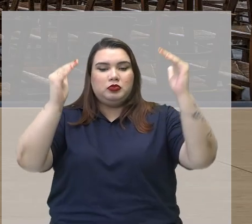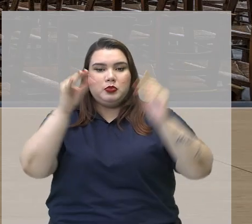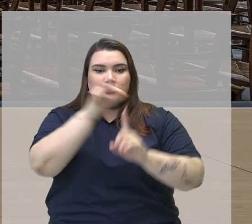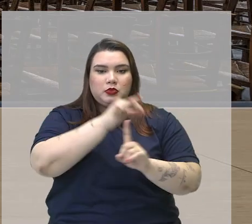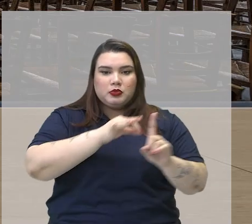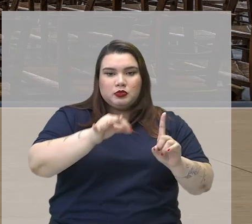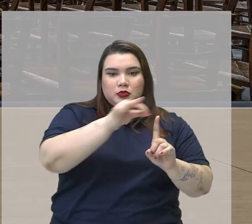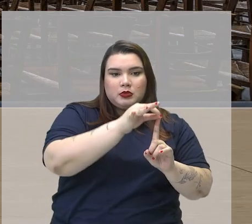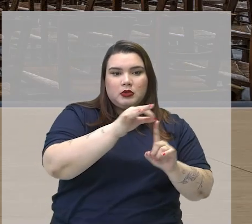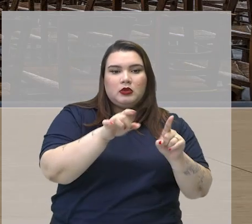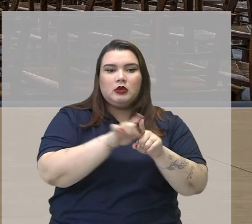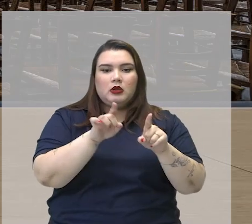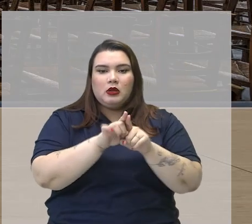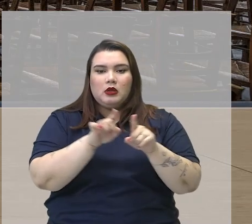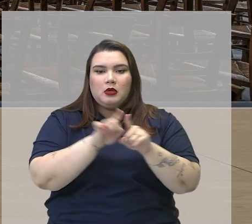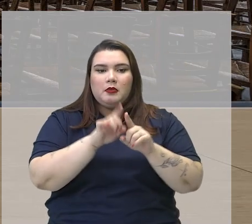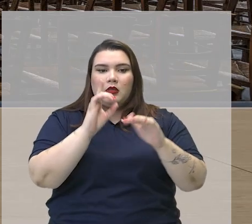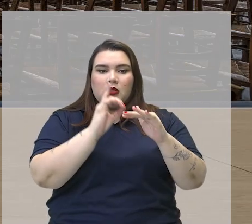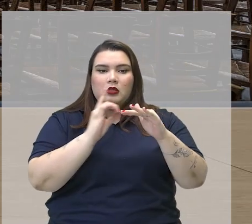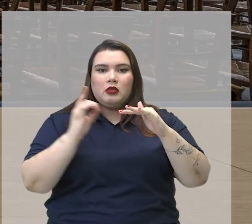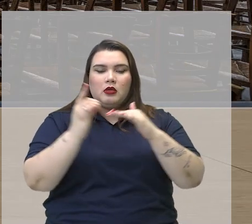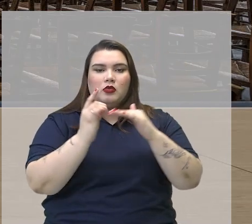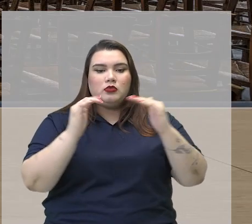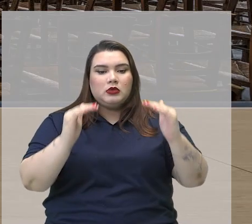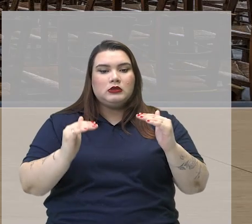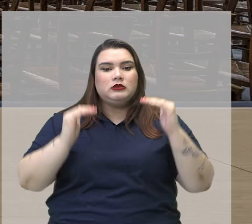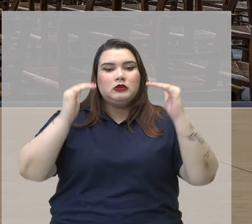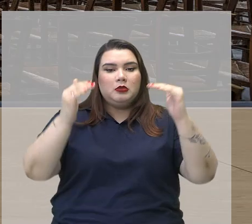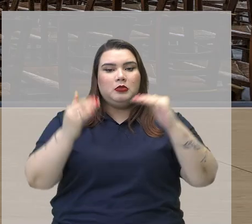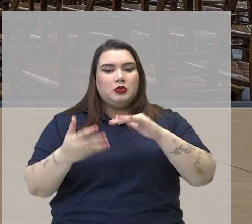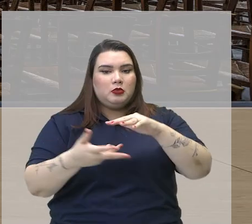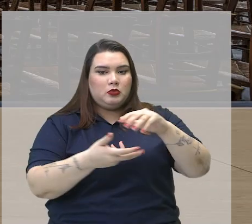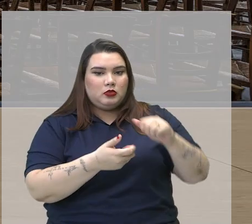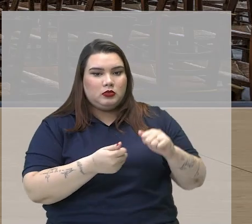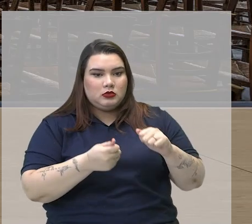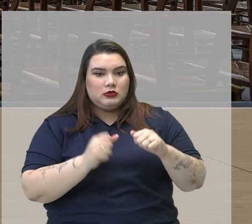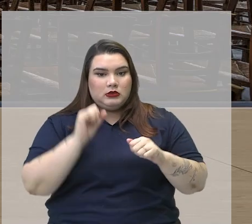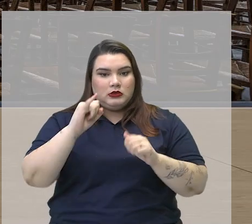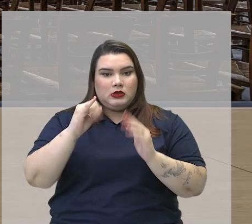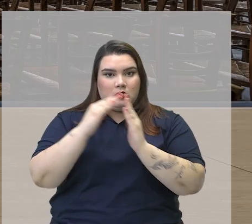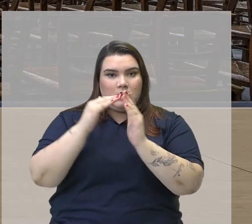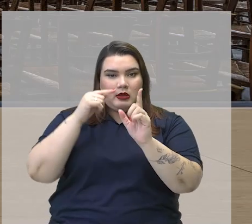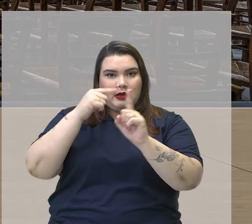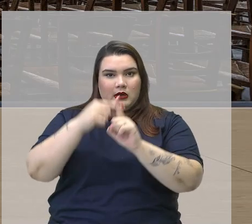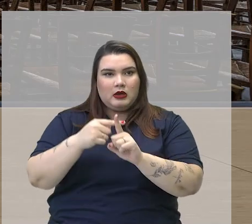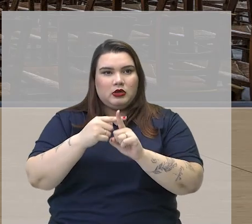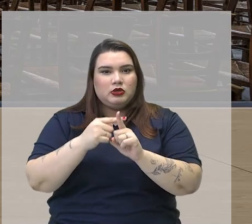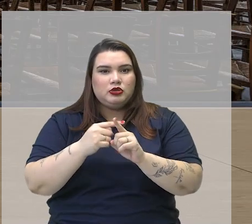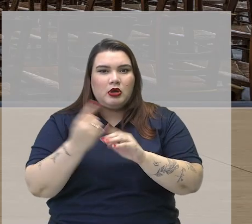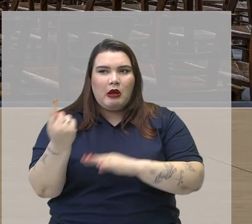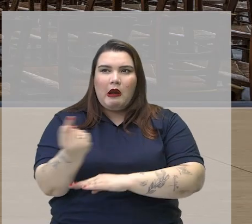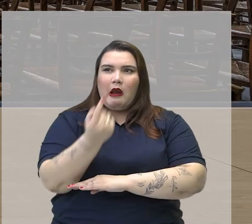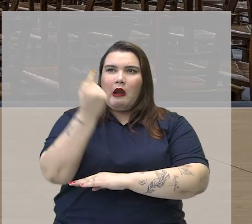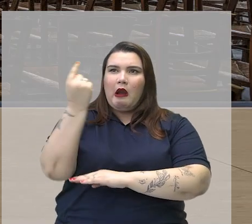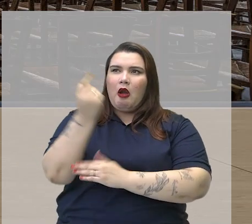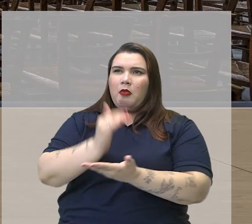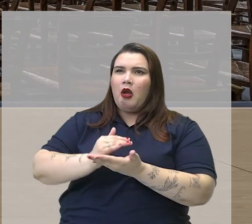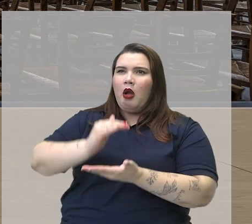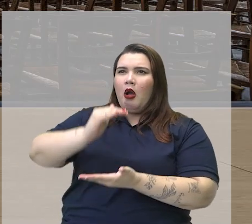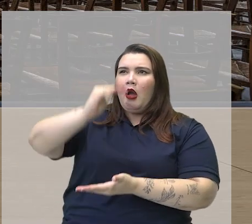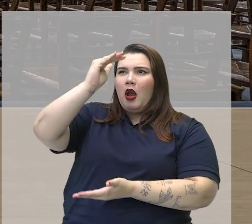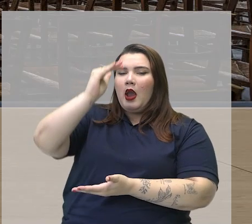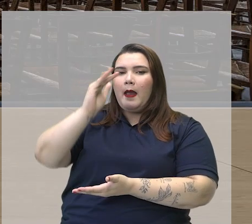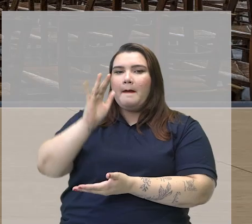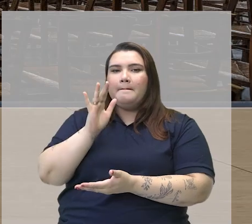a presença divina acima do mundo terreno. Quanto mais alto o templo, mais próximo